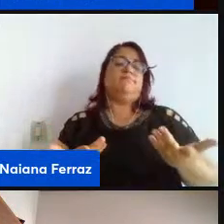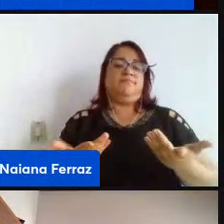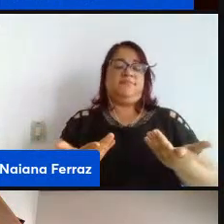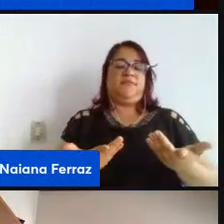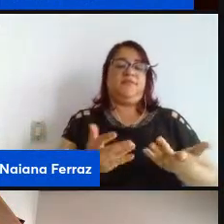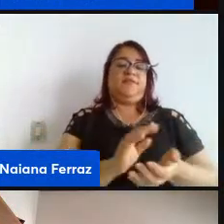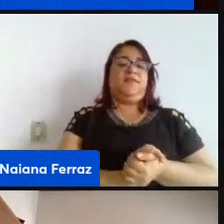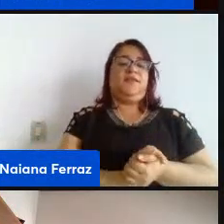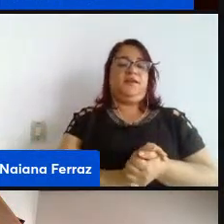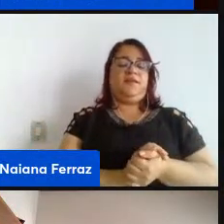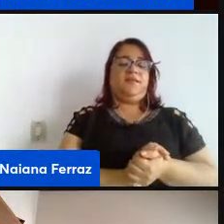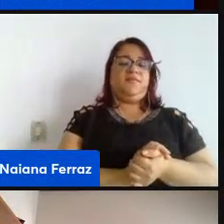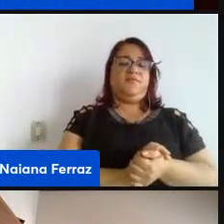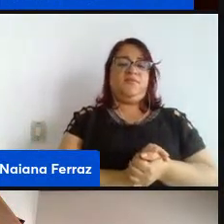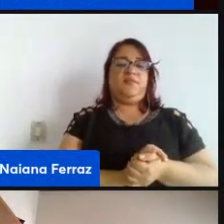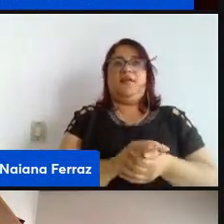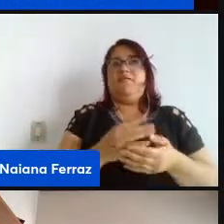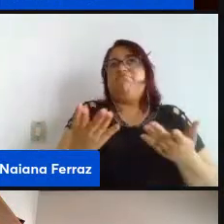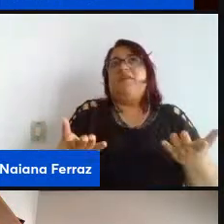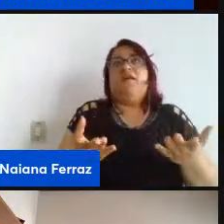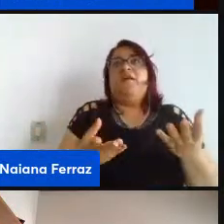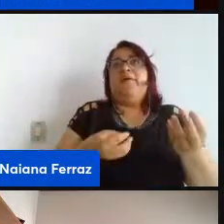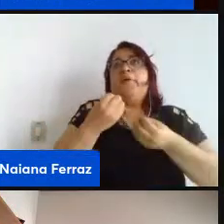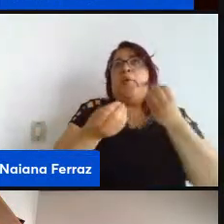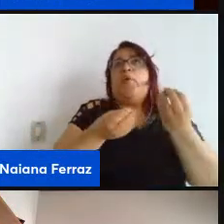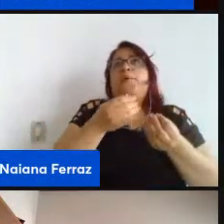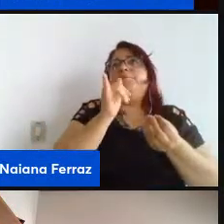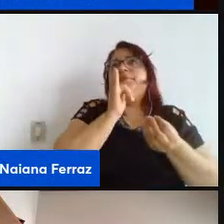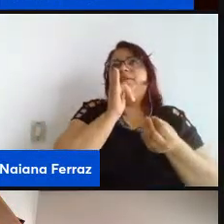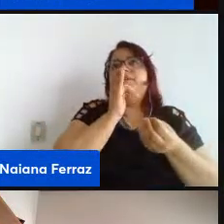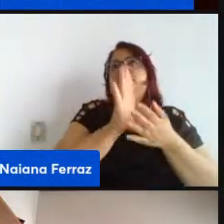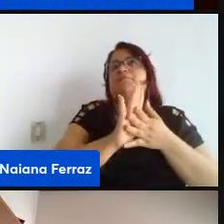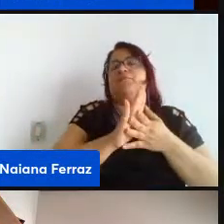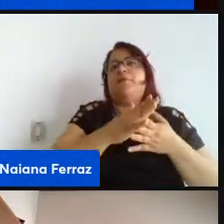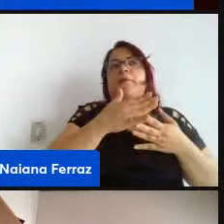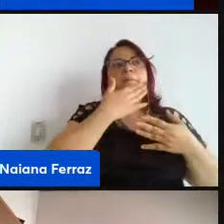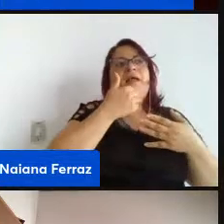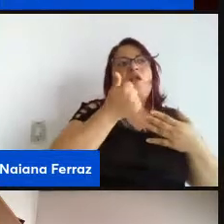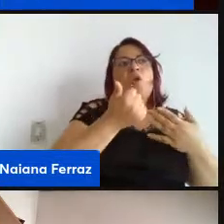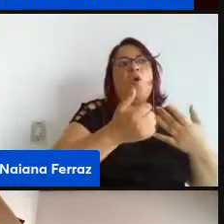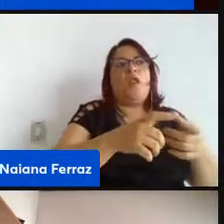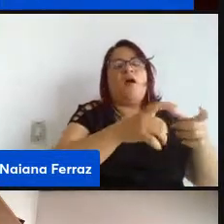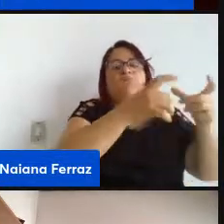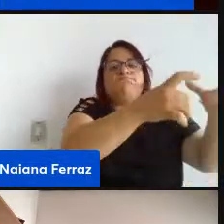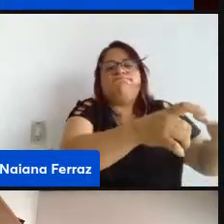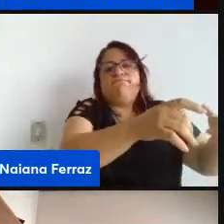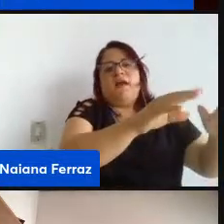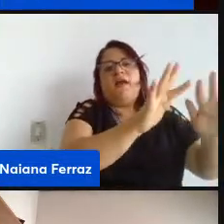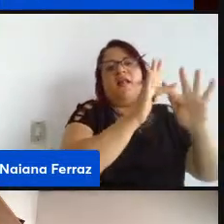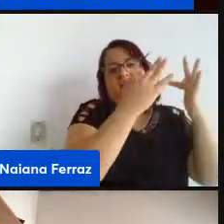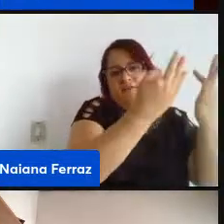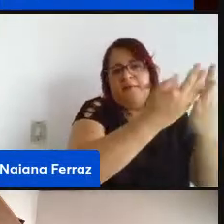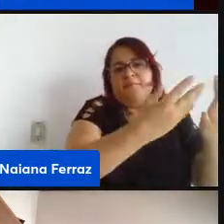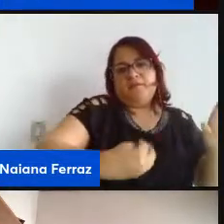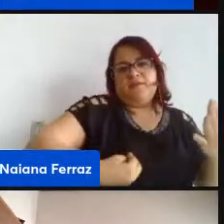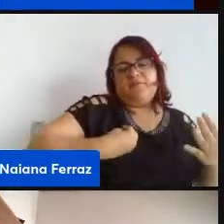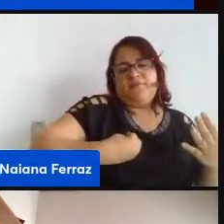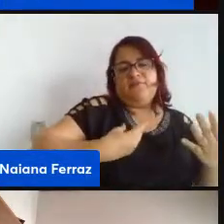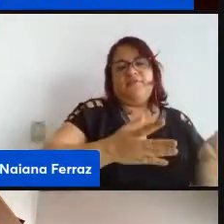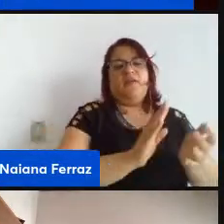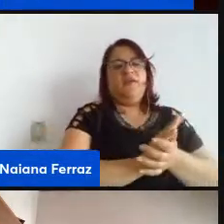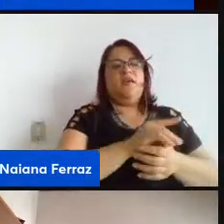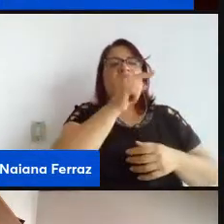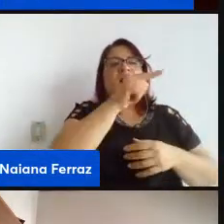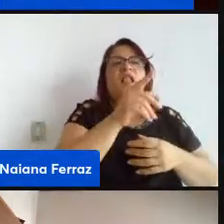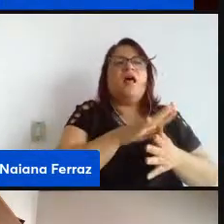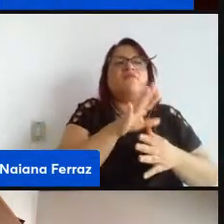enfim, melhorando o ambiente familiar, fazendo com que tenha maior silêncio na hora,